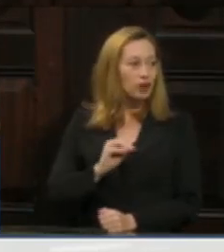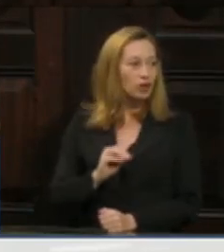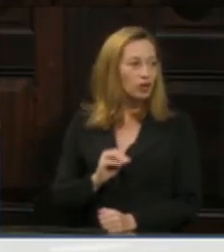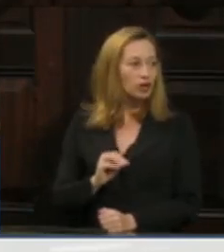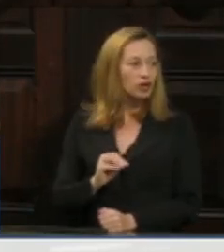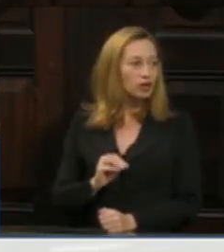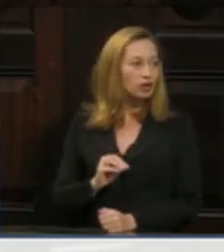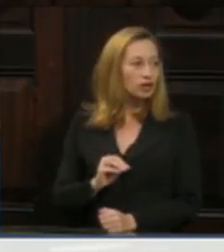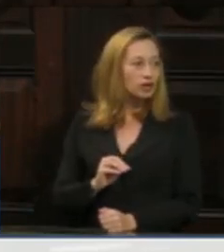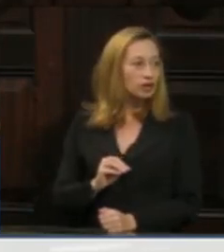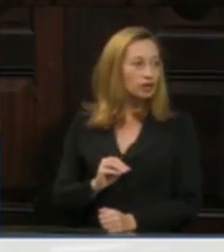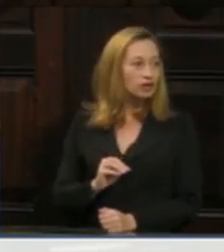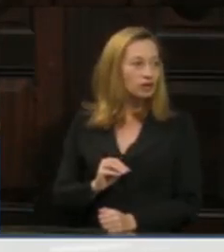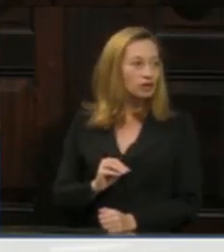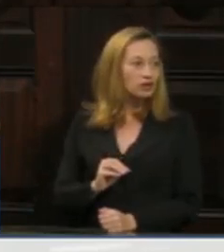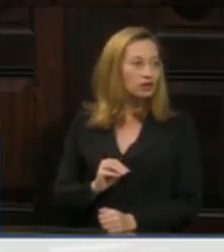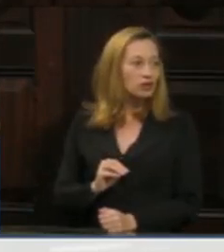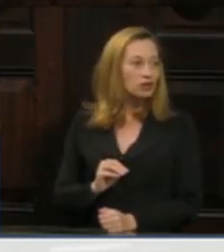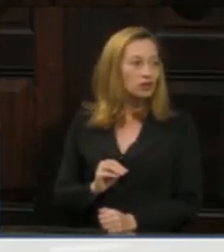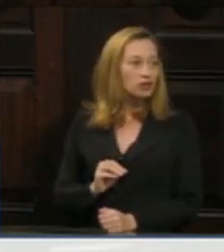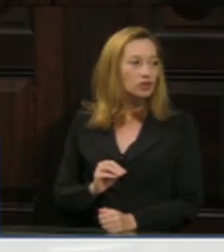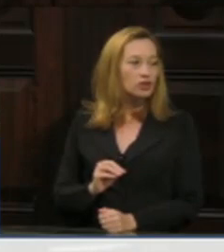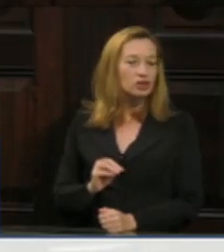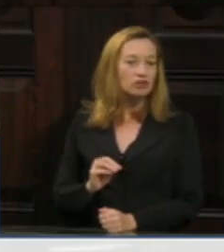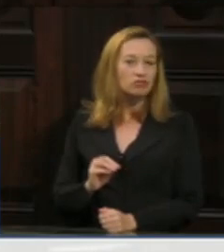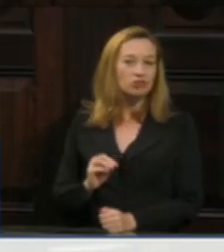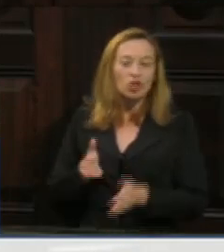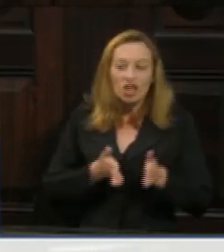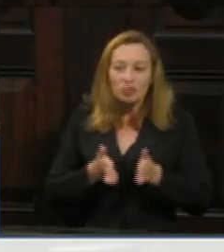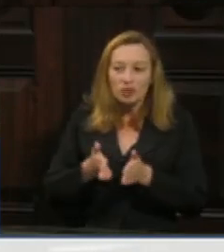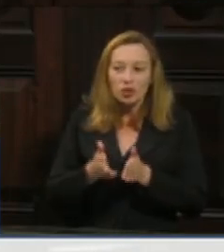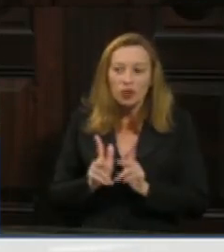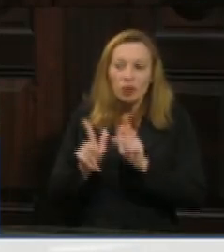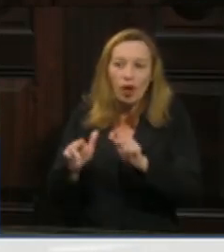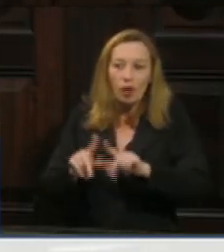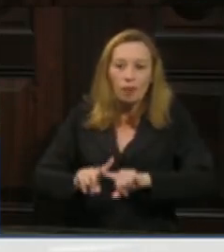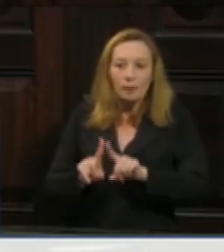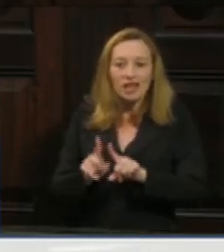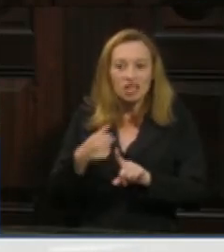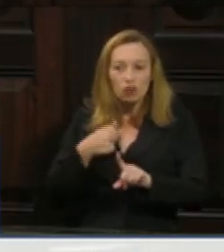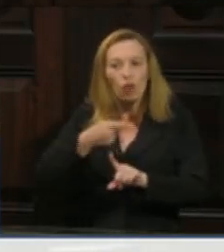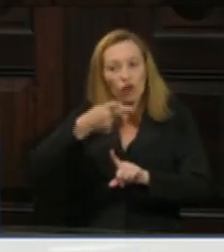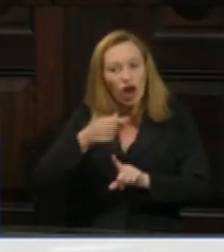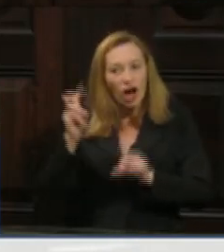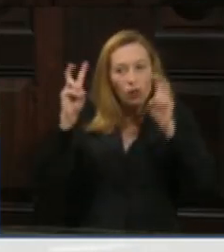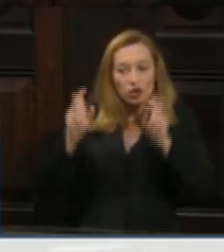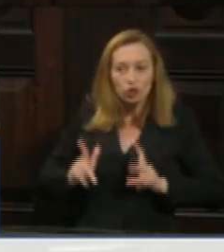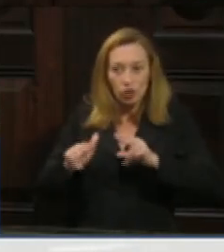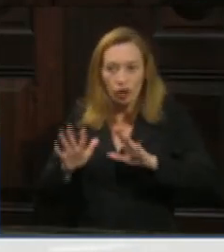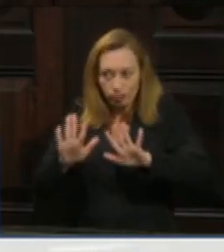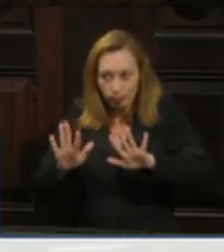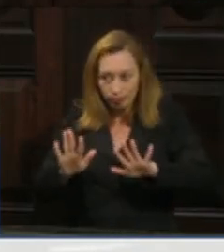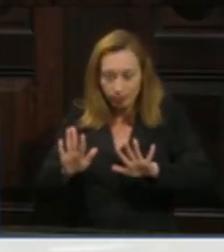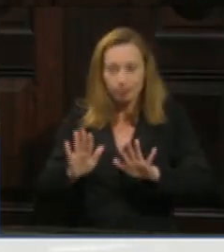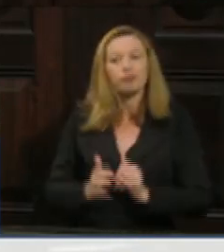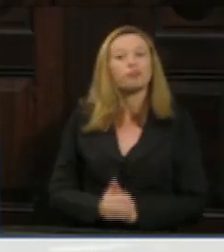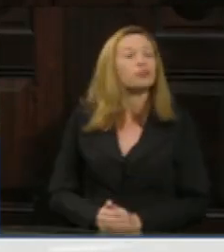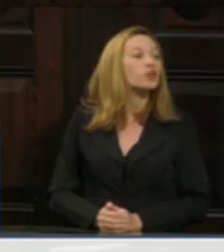Nosso reconhecimento. Convido para que passemos à tribuna o próximo orador inscrito, deputado Paulo Ramos.